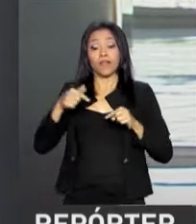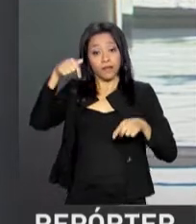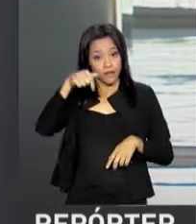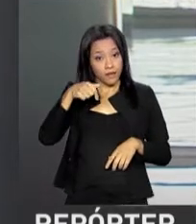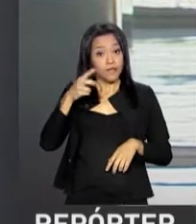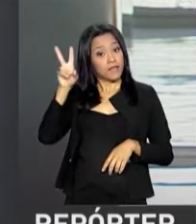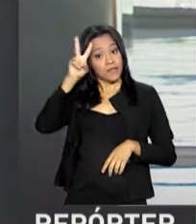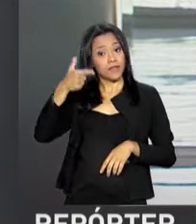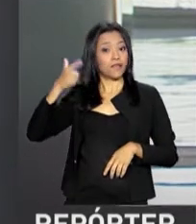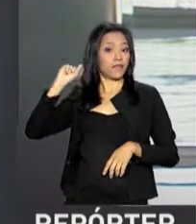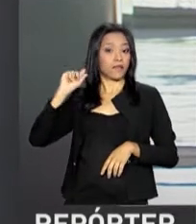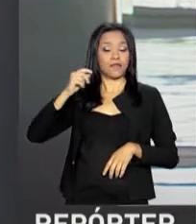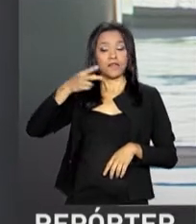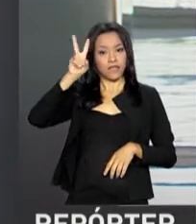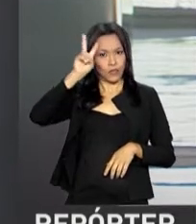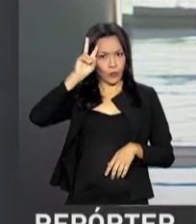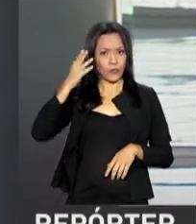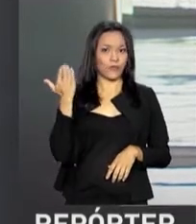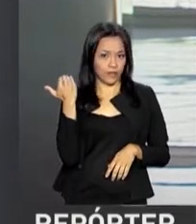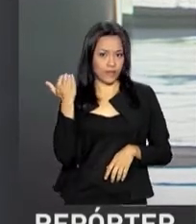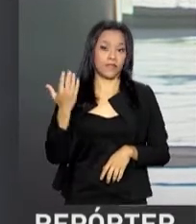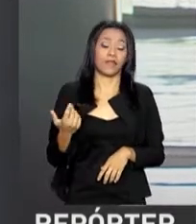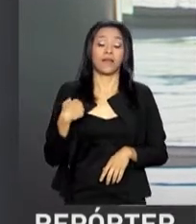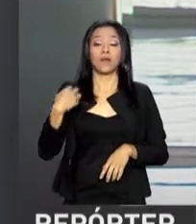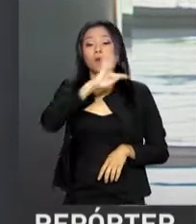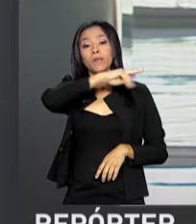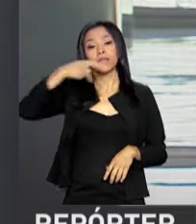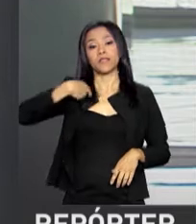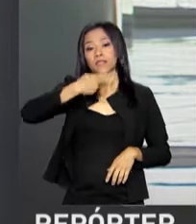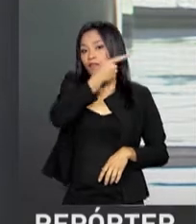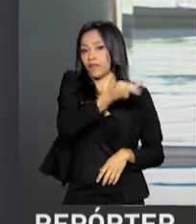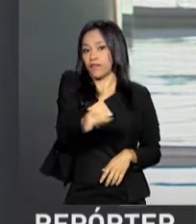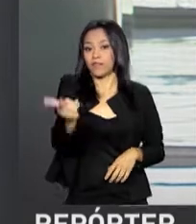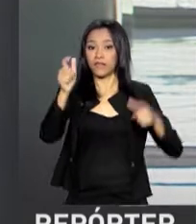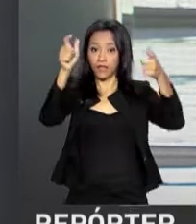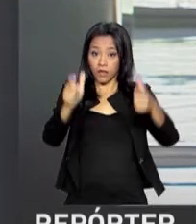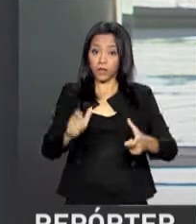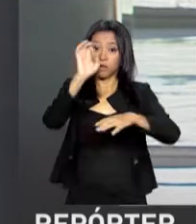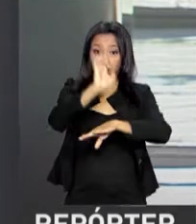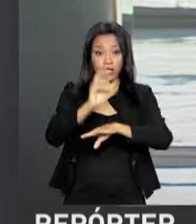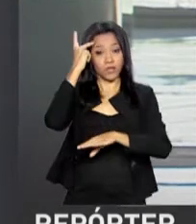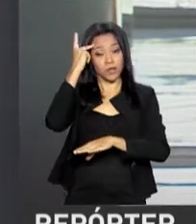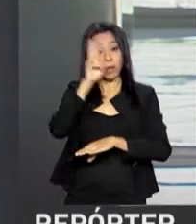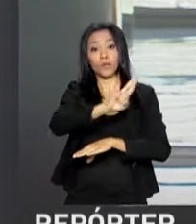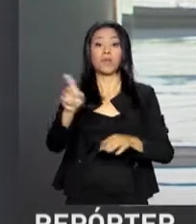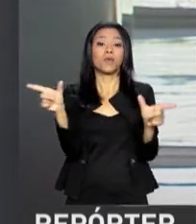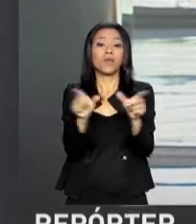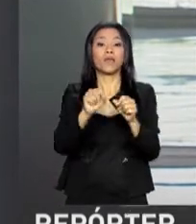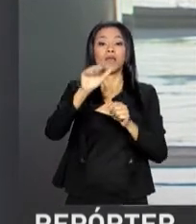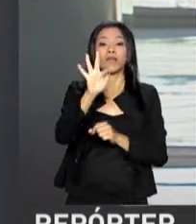fez uma visita à federação do comércio de bens serviços e turismo do estado de são paulo a fecomércio